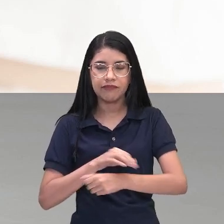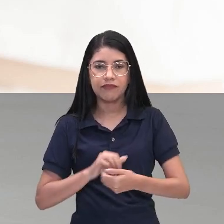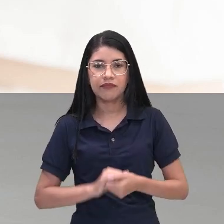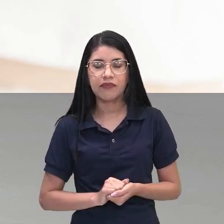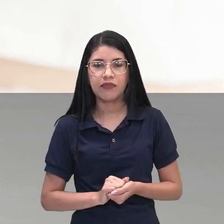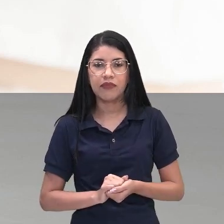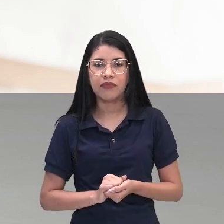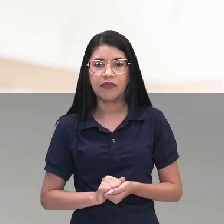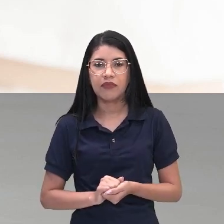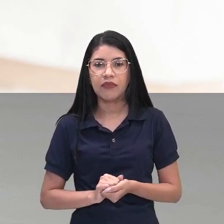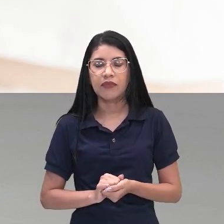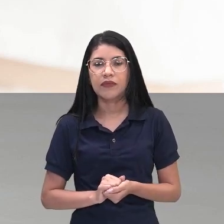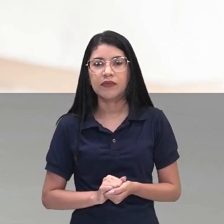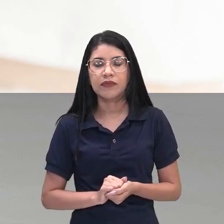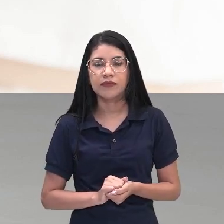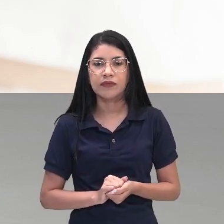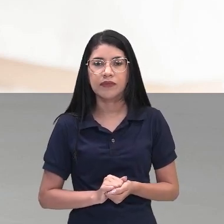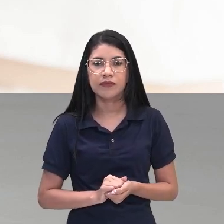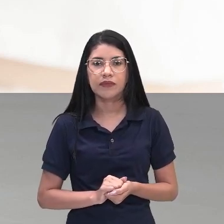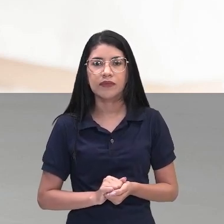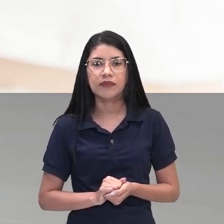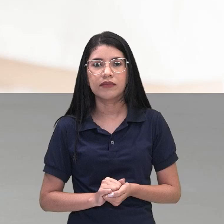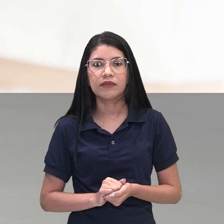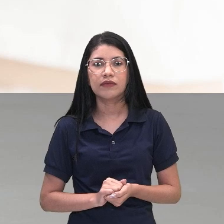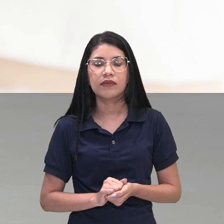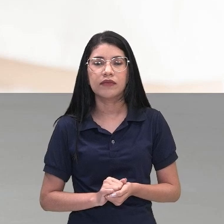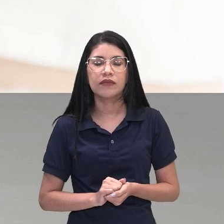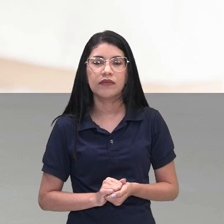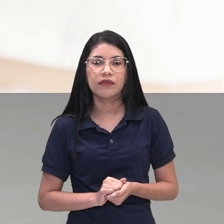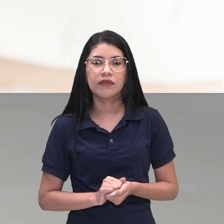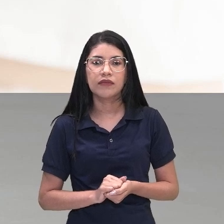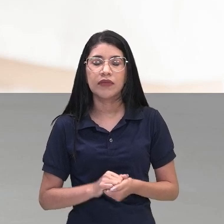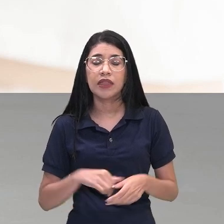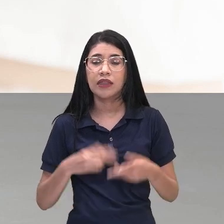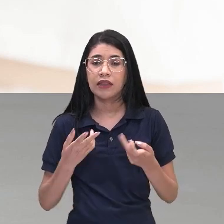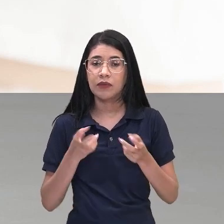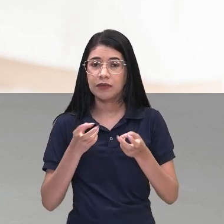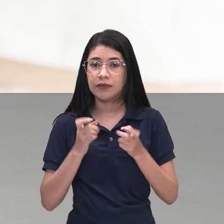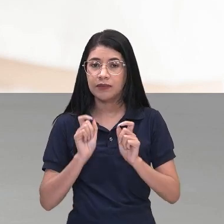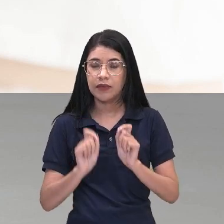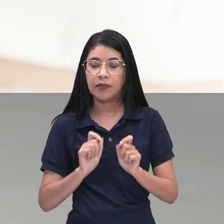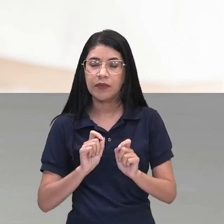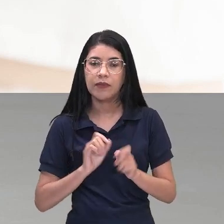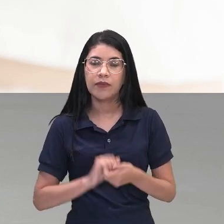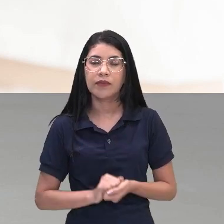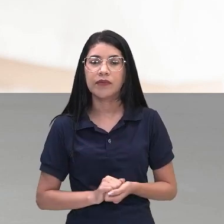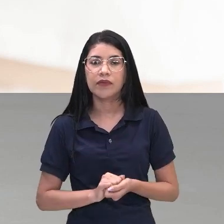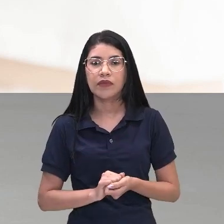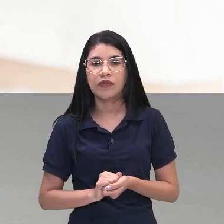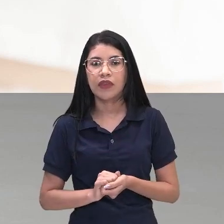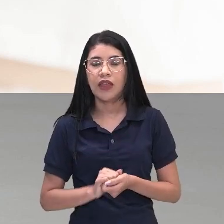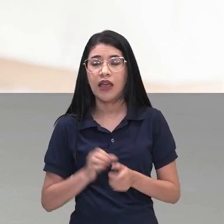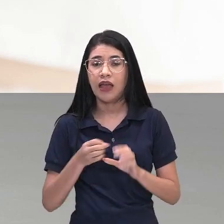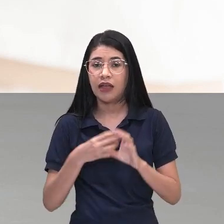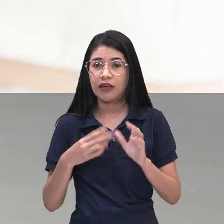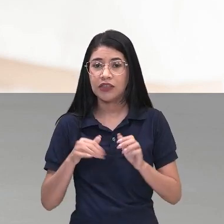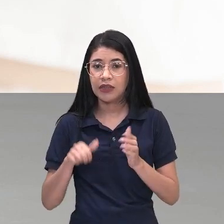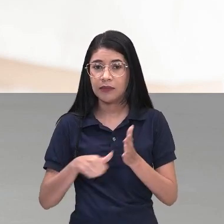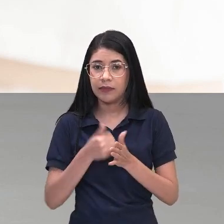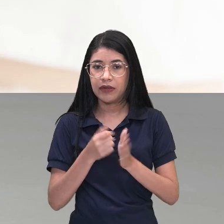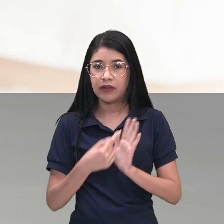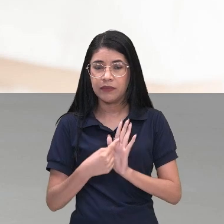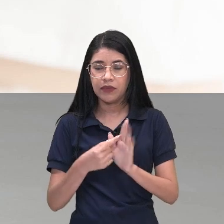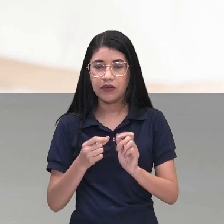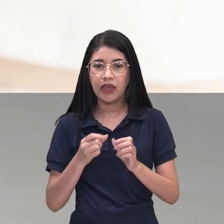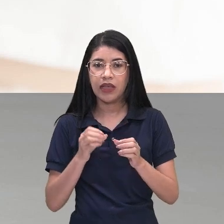que é essa parte mais superficial aqui da nossa pele. Então, como a gente pôde observar, nesse caso que nós falamos, essa primeira característica são